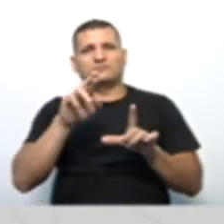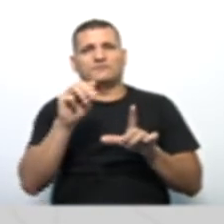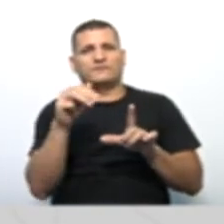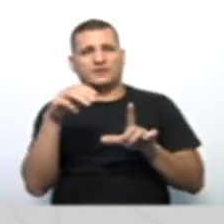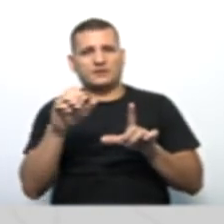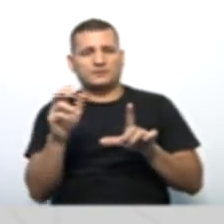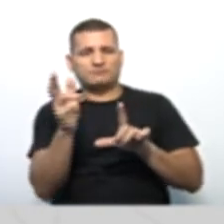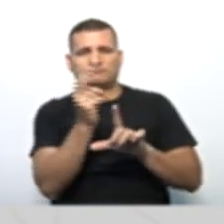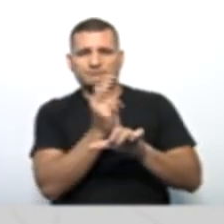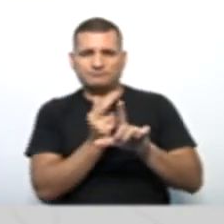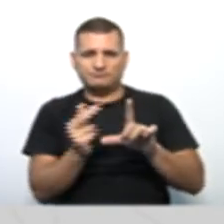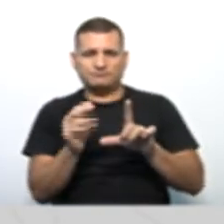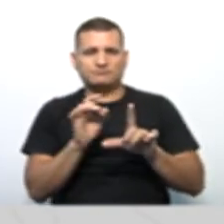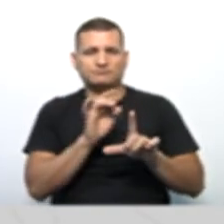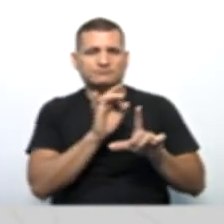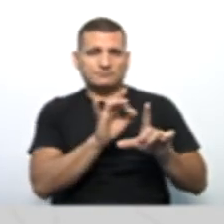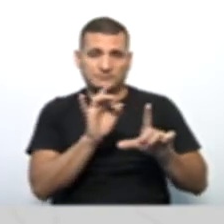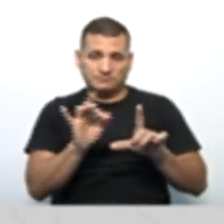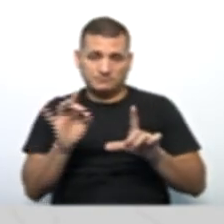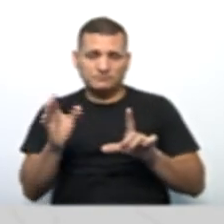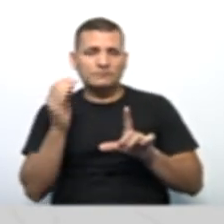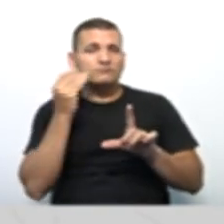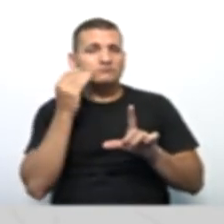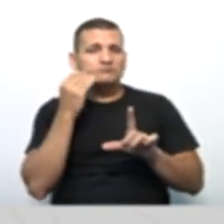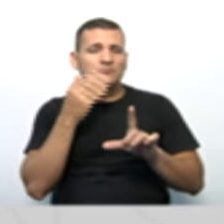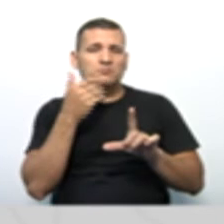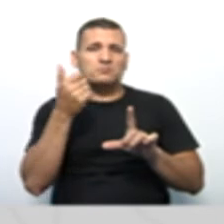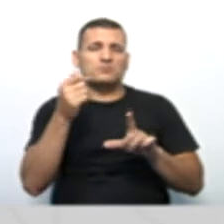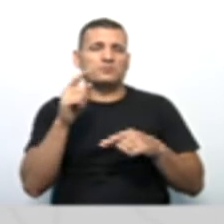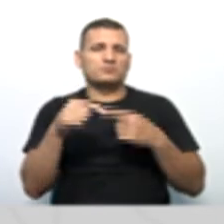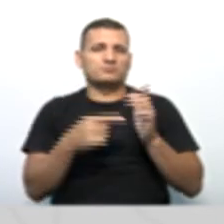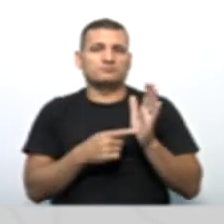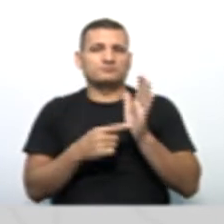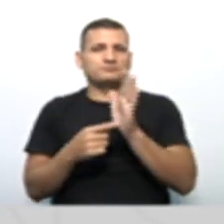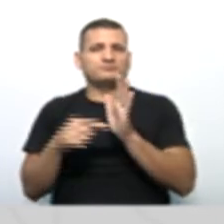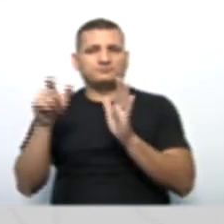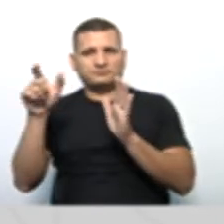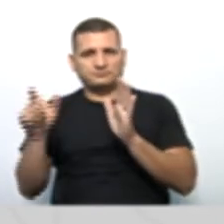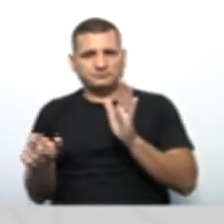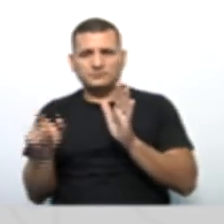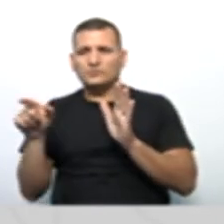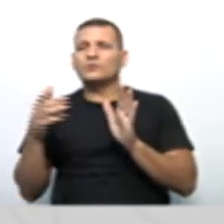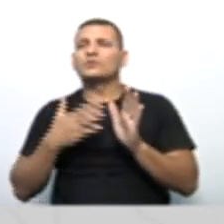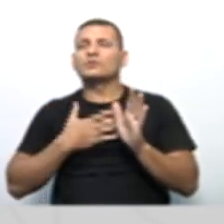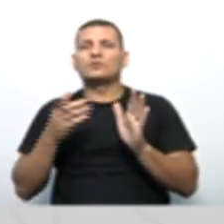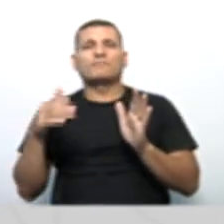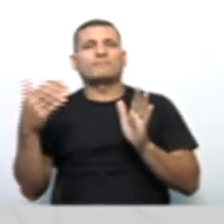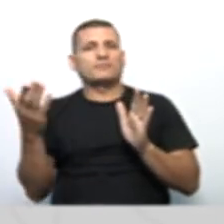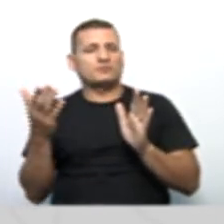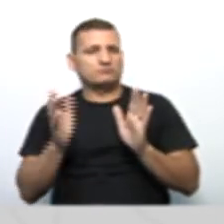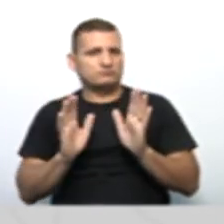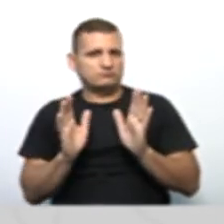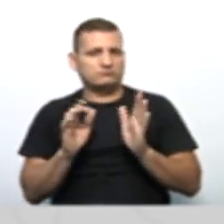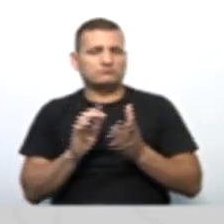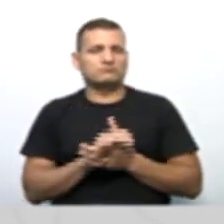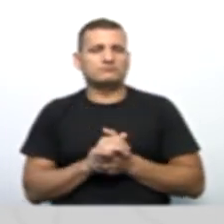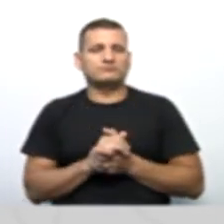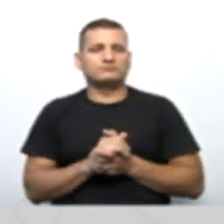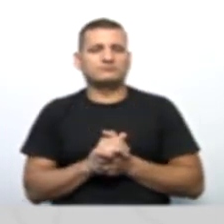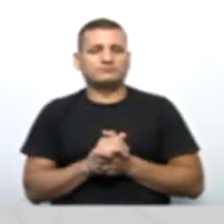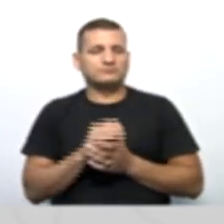vários a diferença você verificar qual a melhor forma de se apresentar seu cliente ao que você gostou mais e aí a gente moderna em cima daquele lá